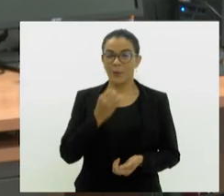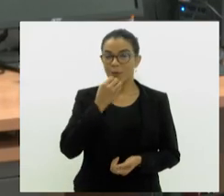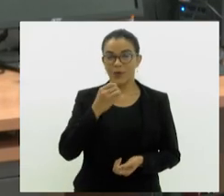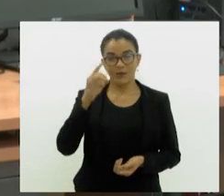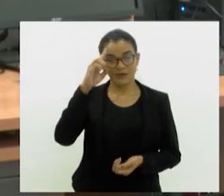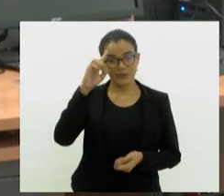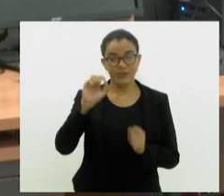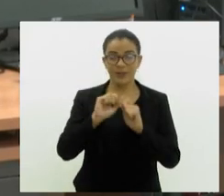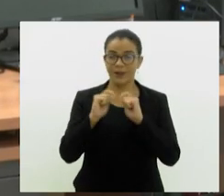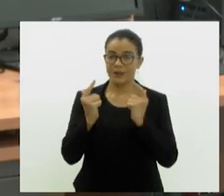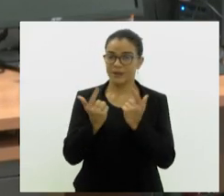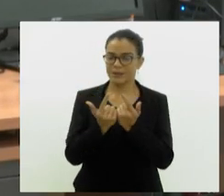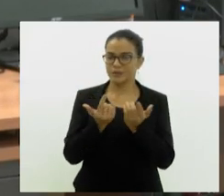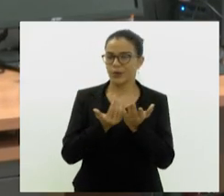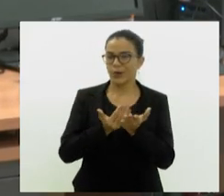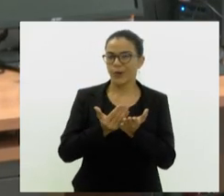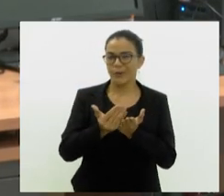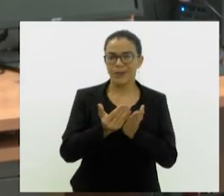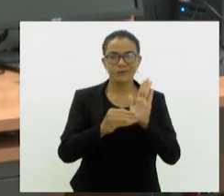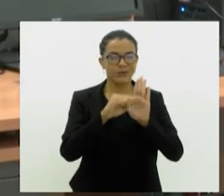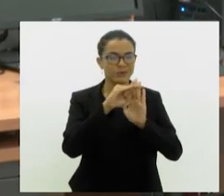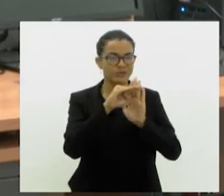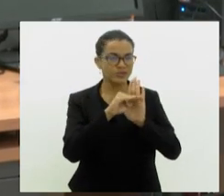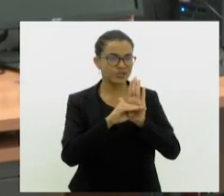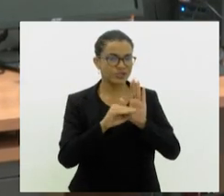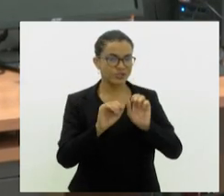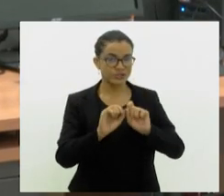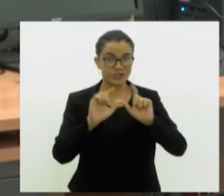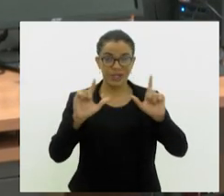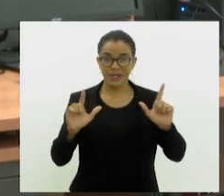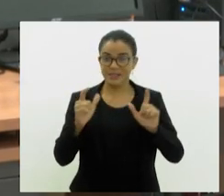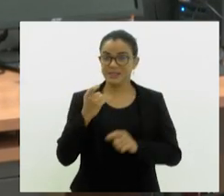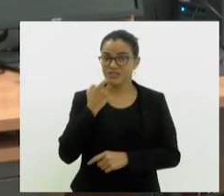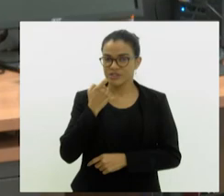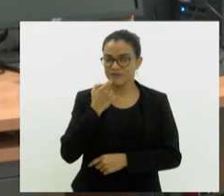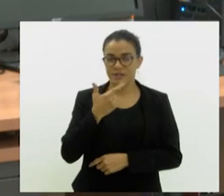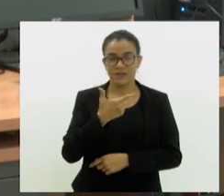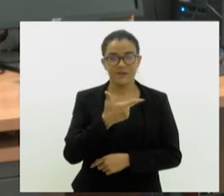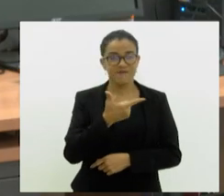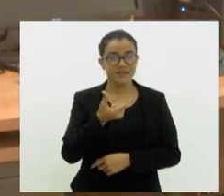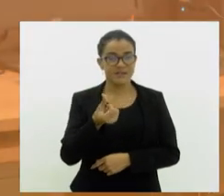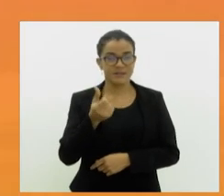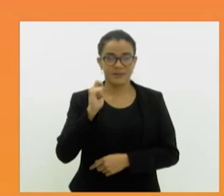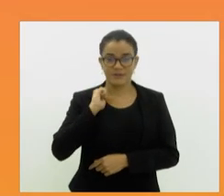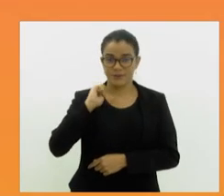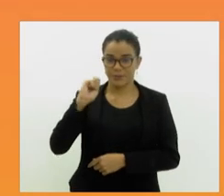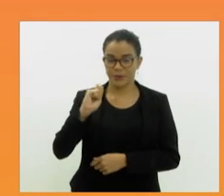O Bom Dia Alerj traz os seguintes destaques nesta sexta-feira, 26 de abril.